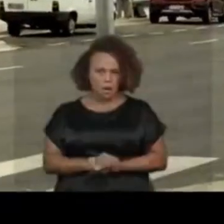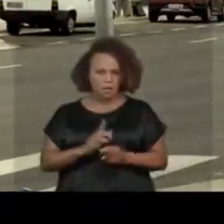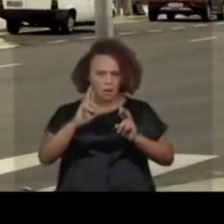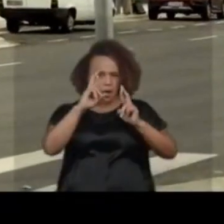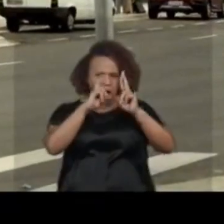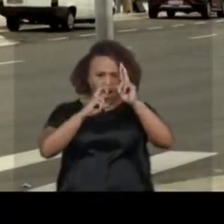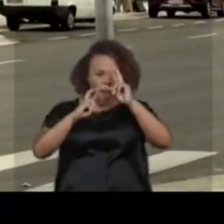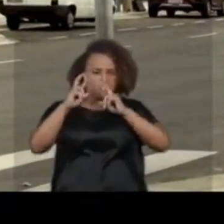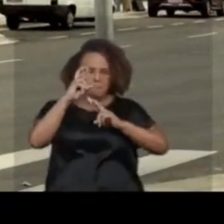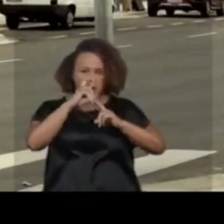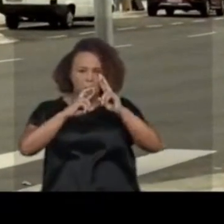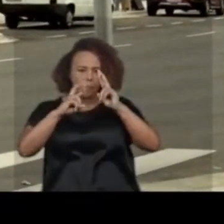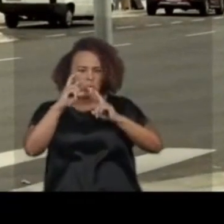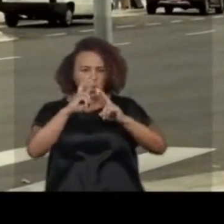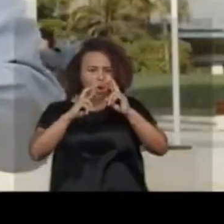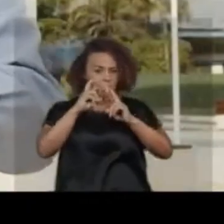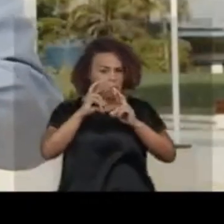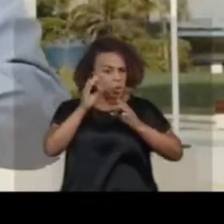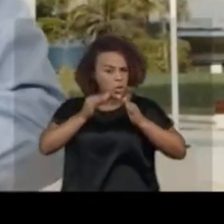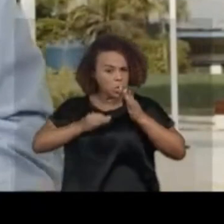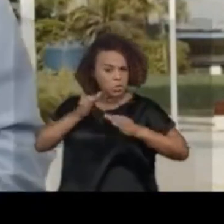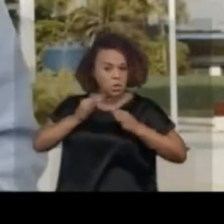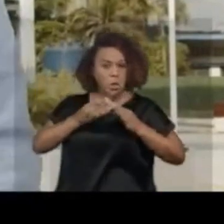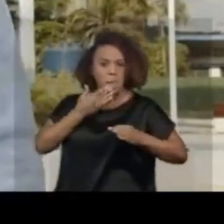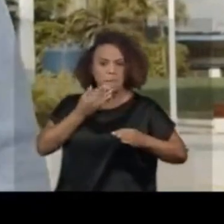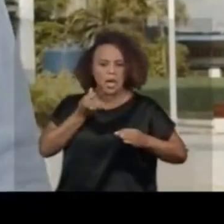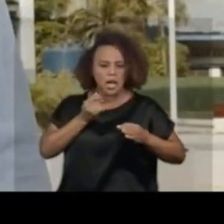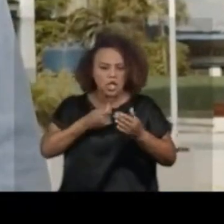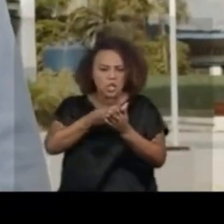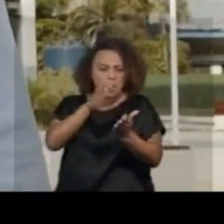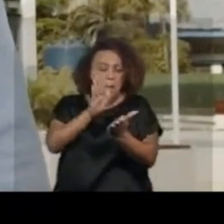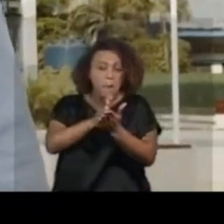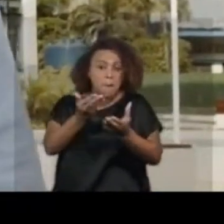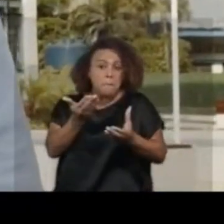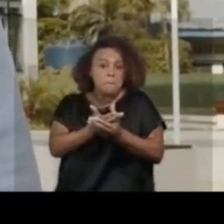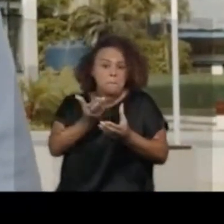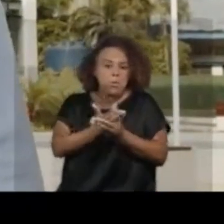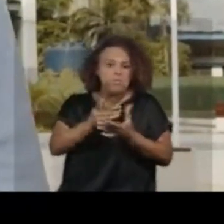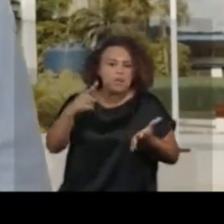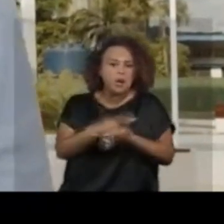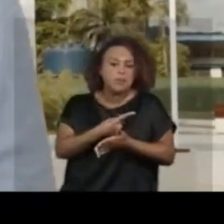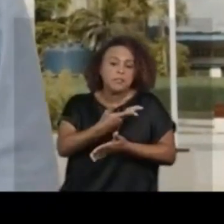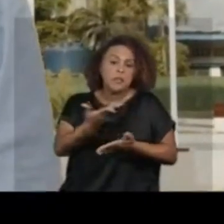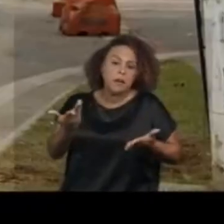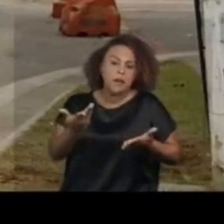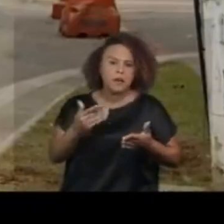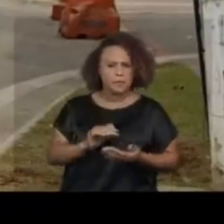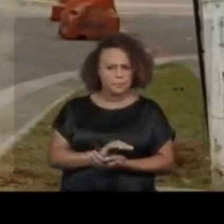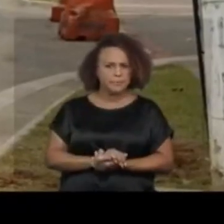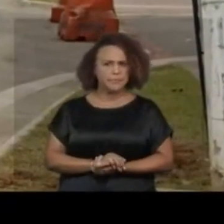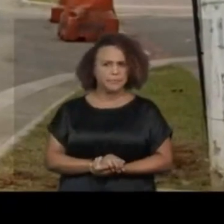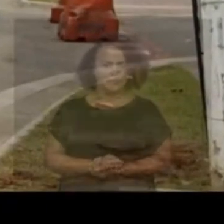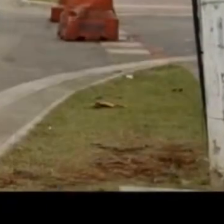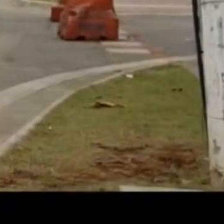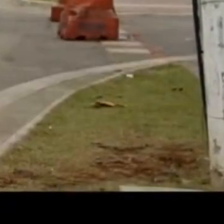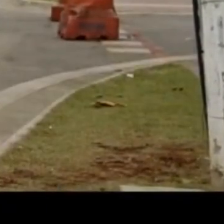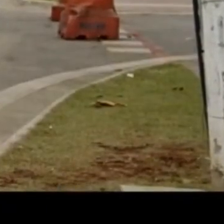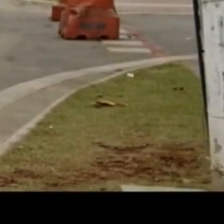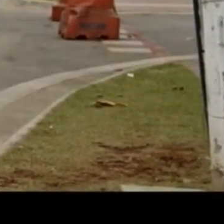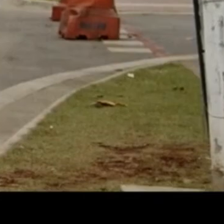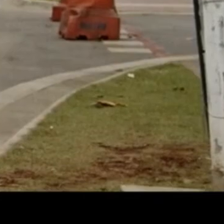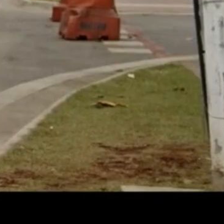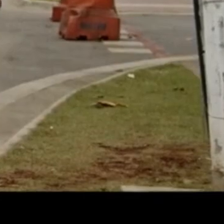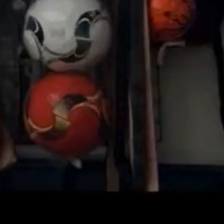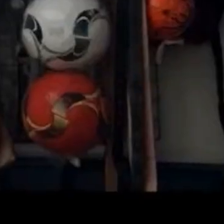A operação está na mira da justiça, que pede indenização pelas irregularidades apontadas.